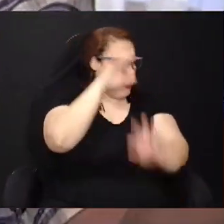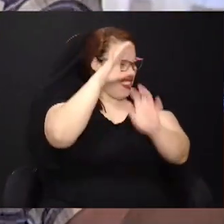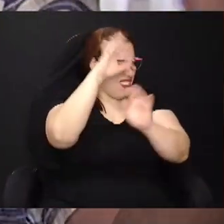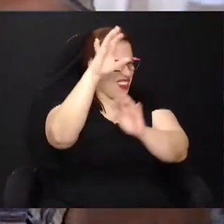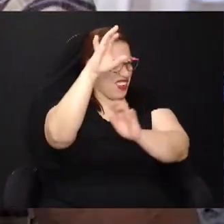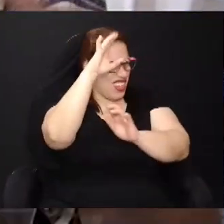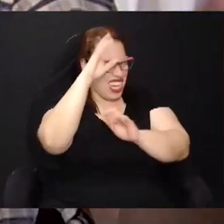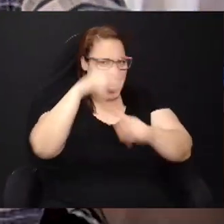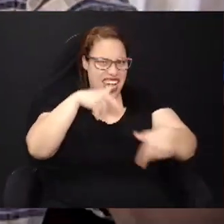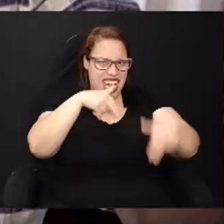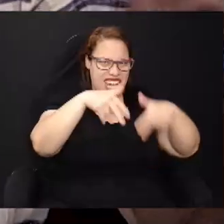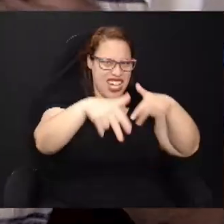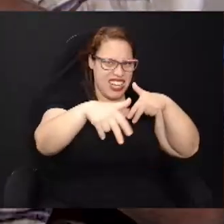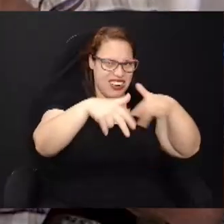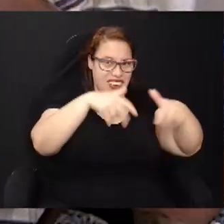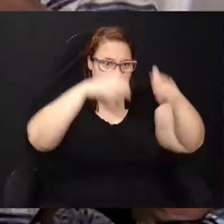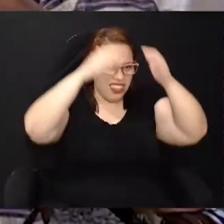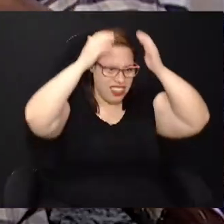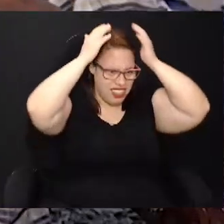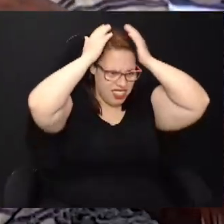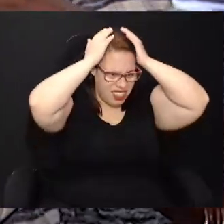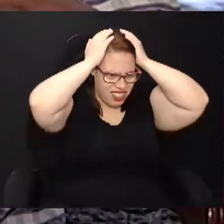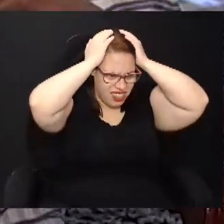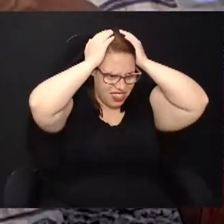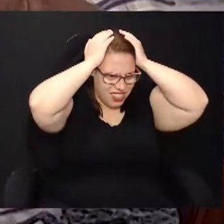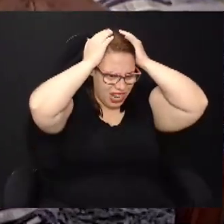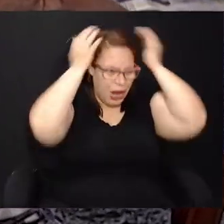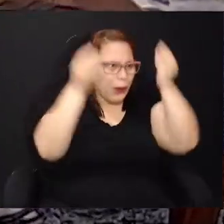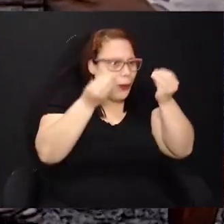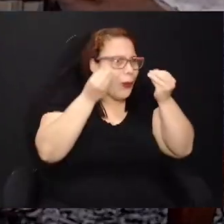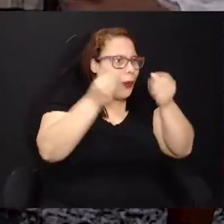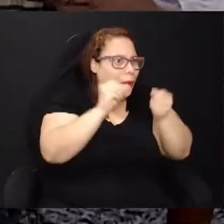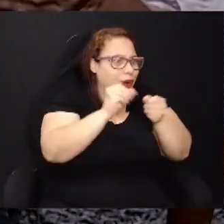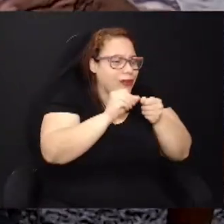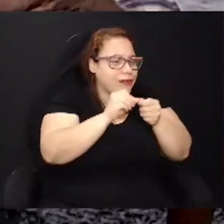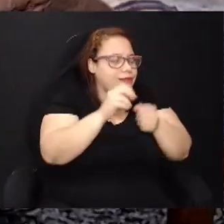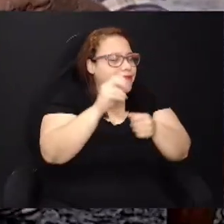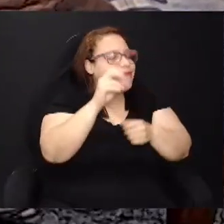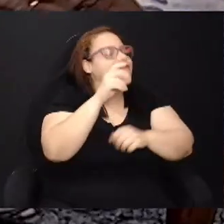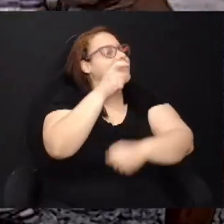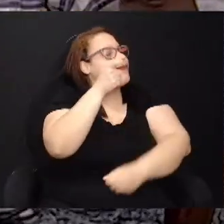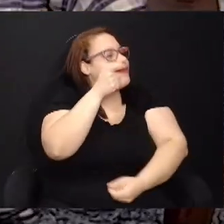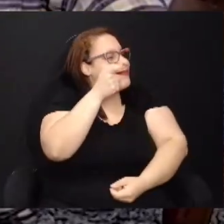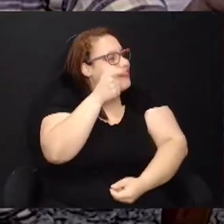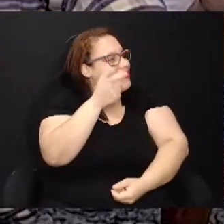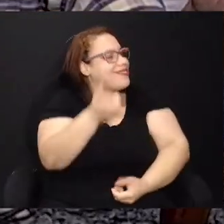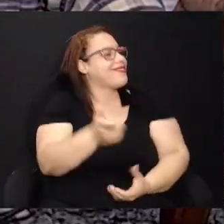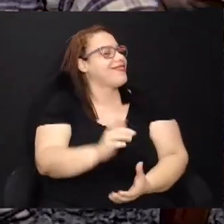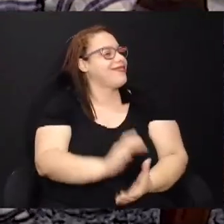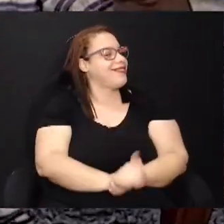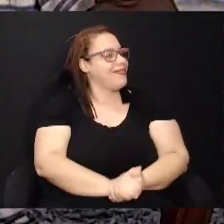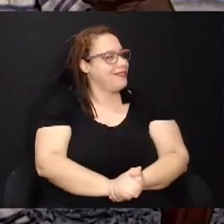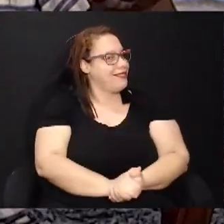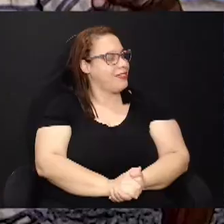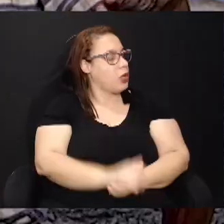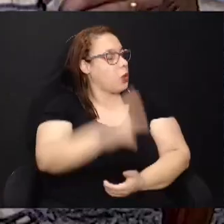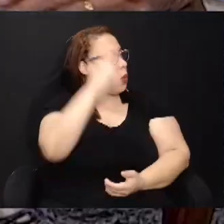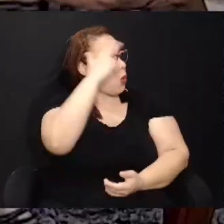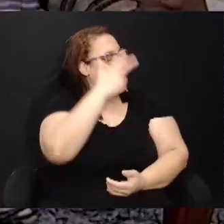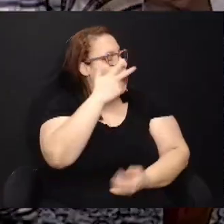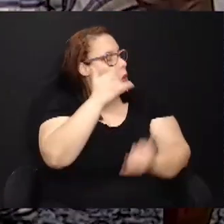Naquele sonho eu não andava, né? Então é muito interessante, tanto um sonho parece bom ou